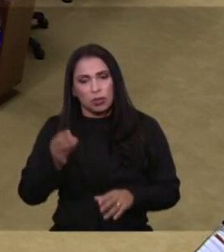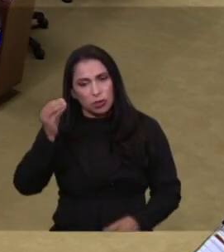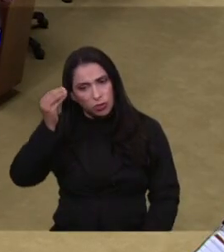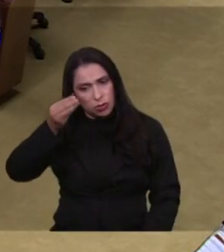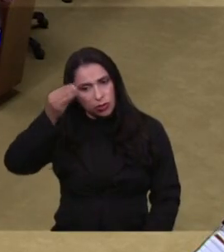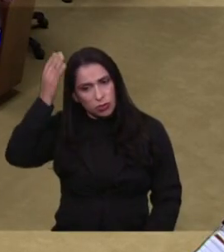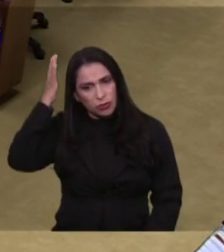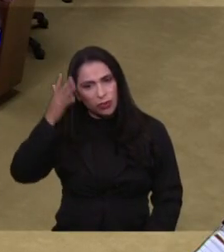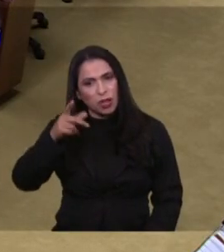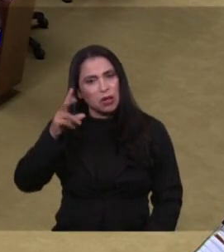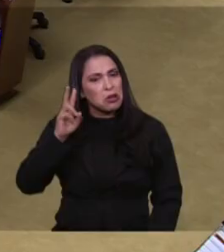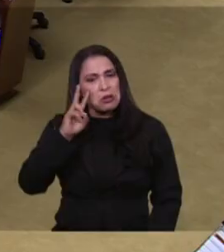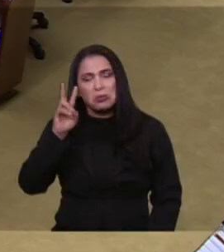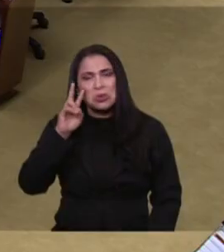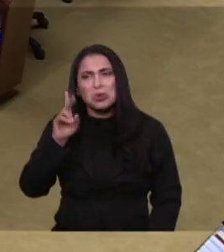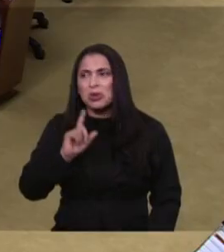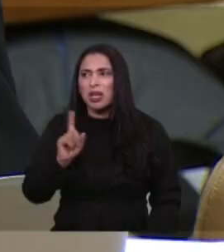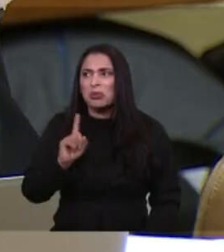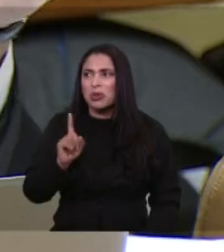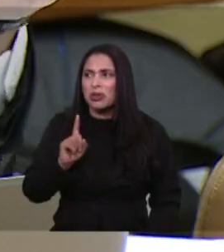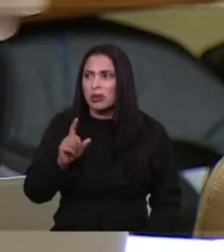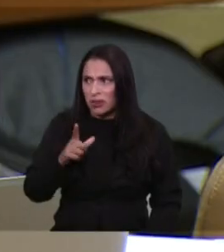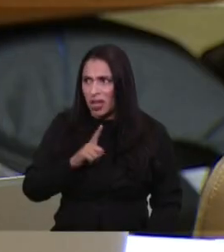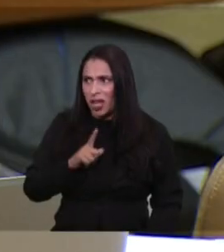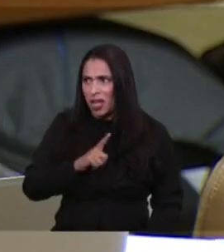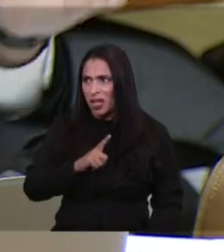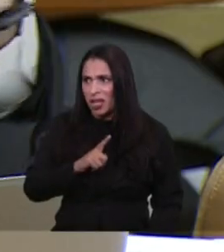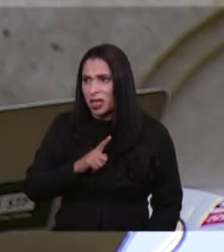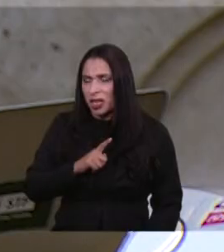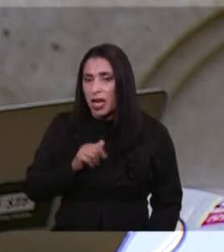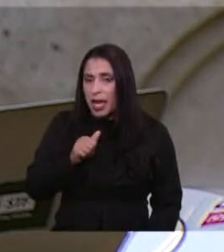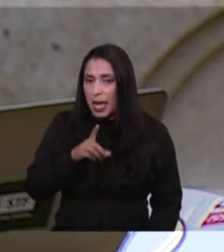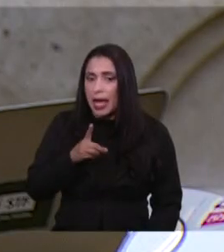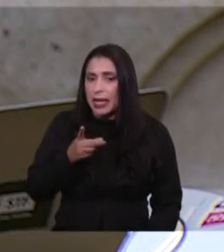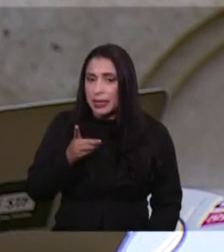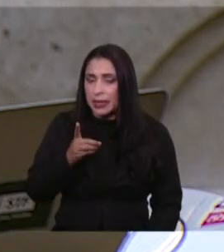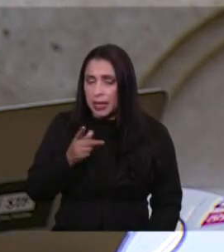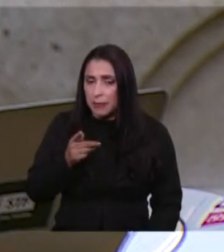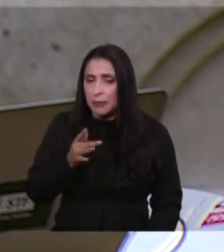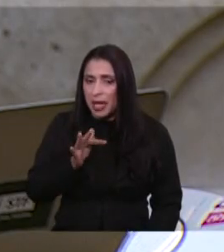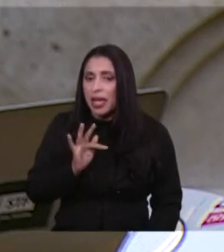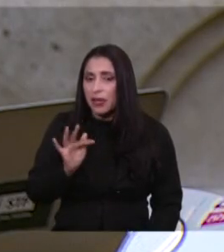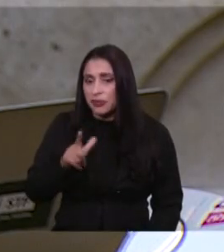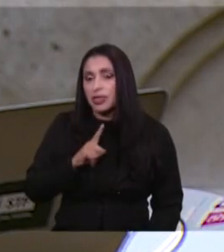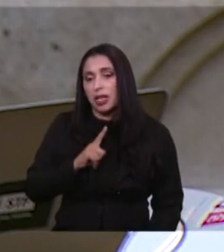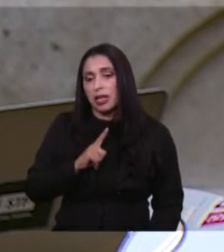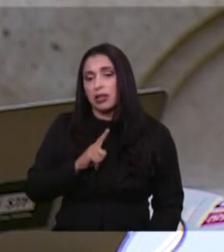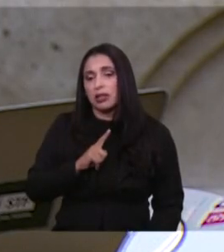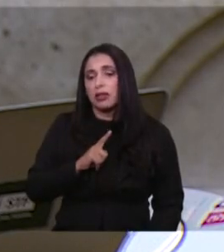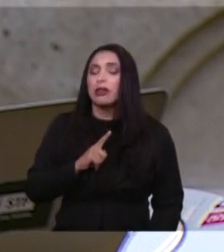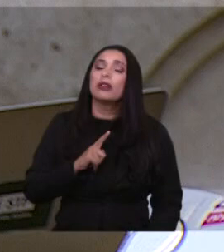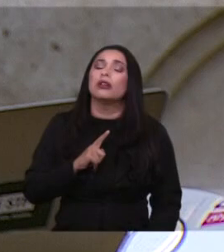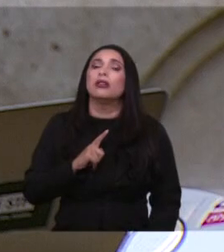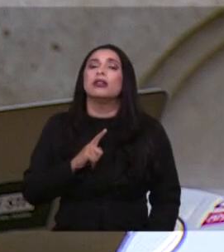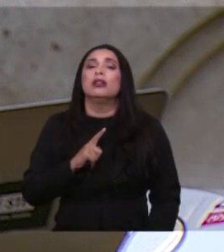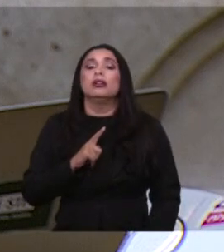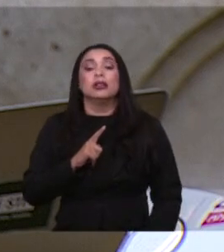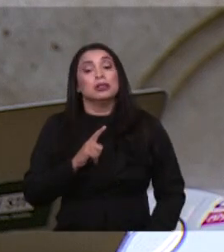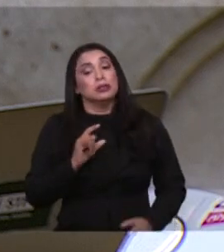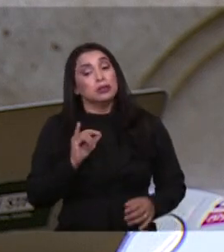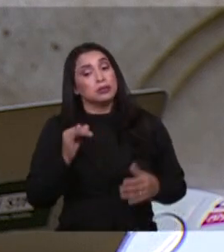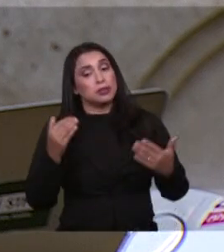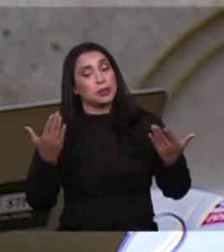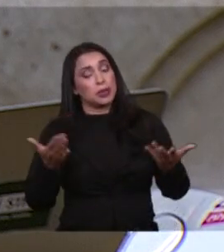Constava isso da acordo? Constou da decisão, sim. Da decisão na DPF. Na DPF. E nessa parte,